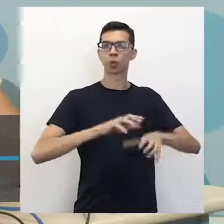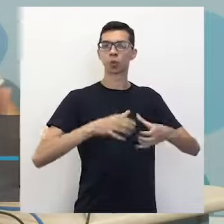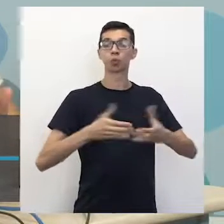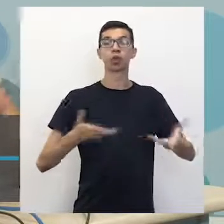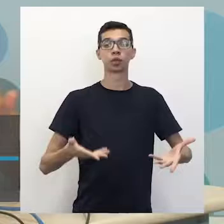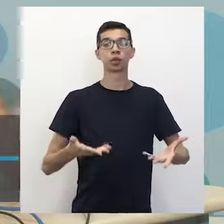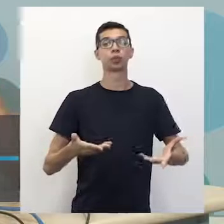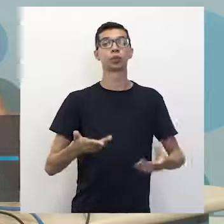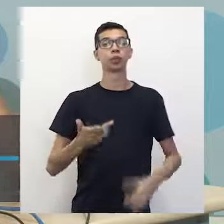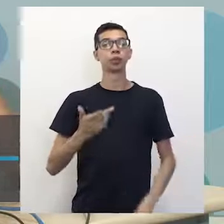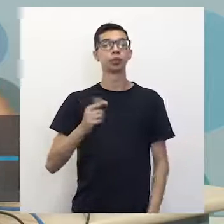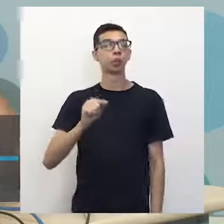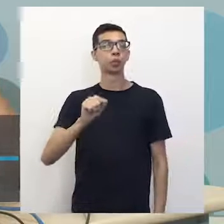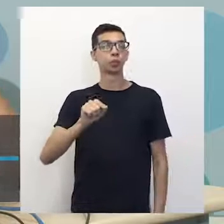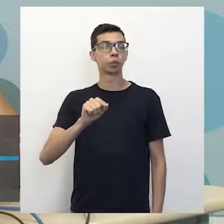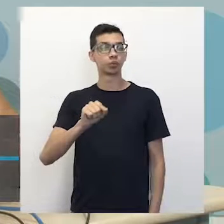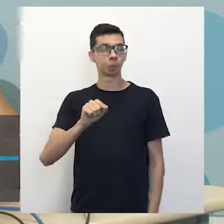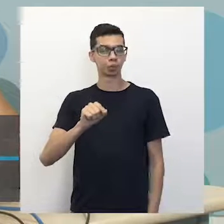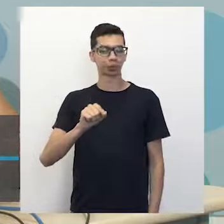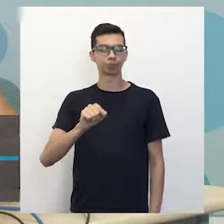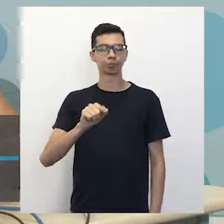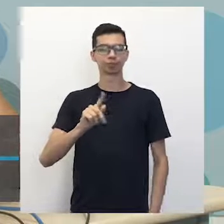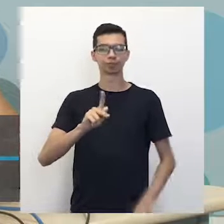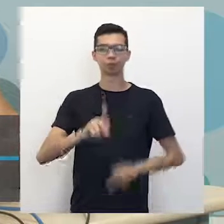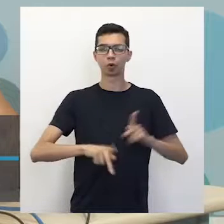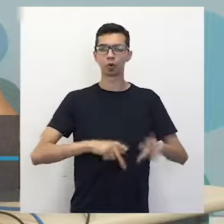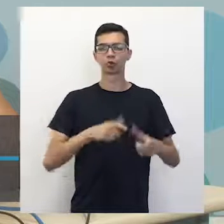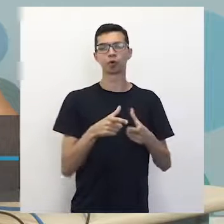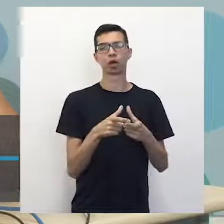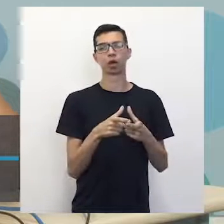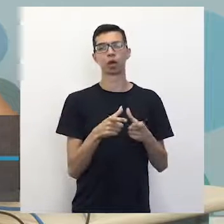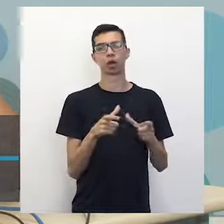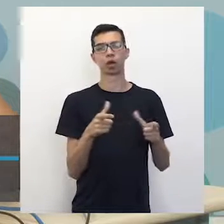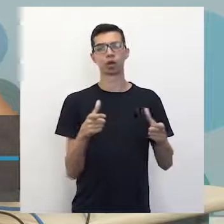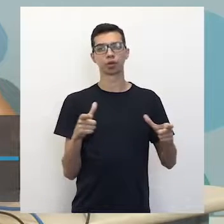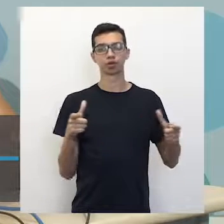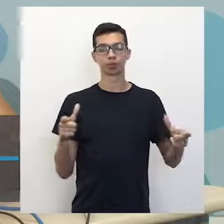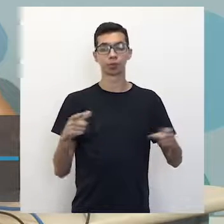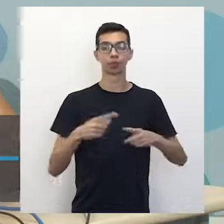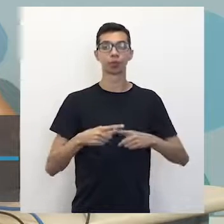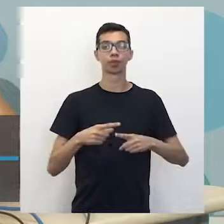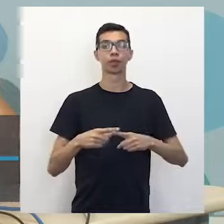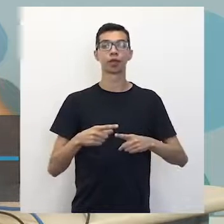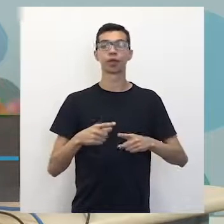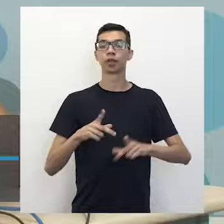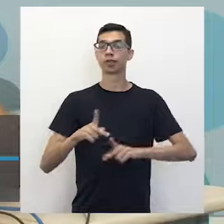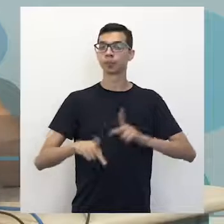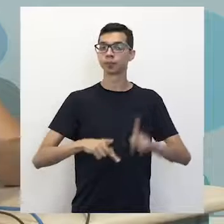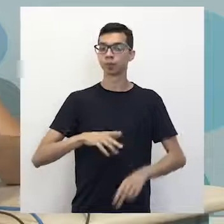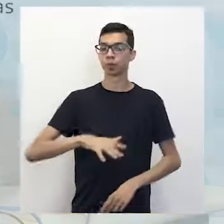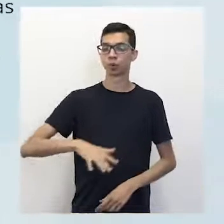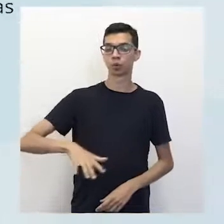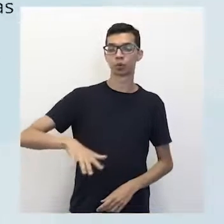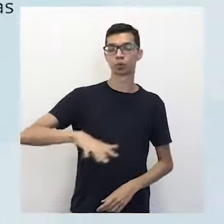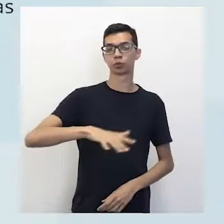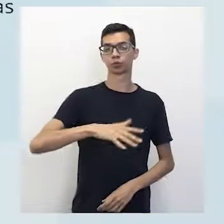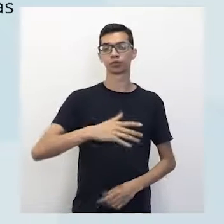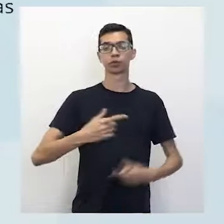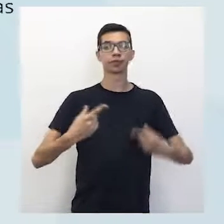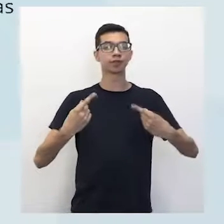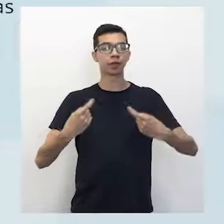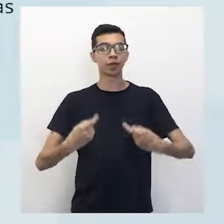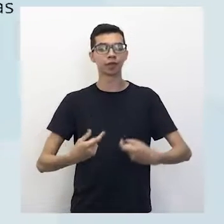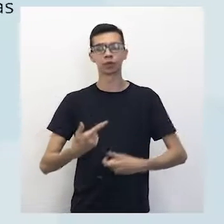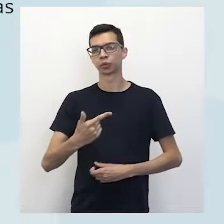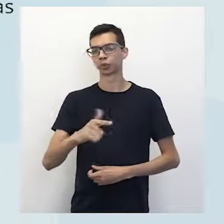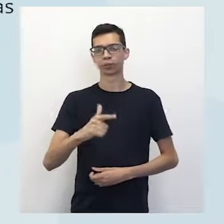acontecendo naturalmente é um aumento da população, né, a população não tem mais as guerras para vitimar, para